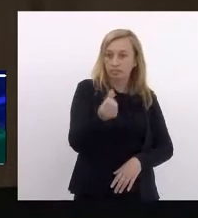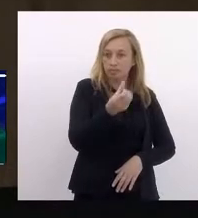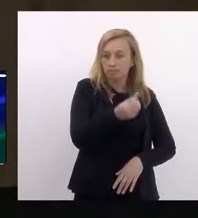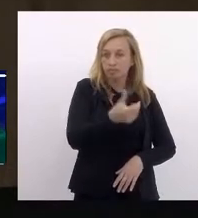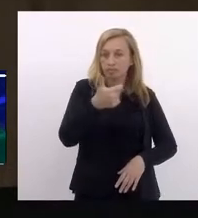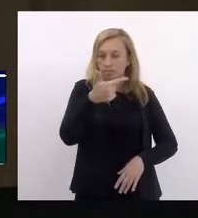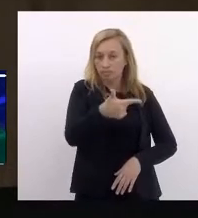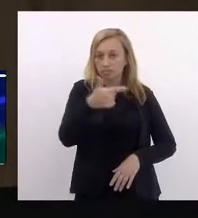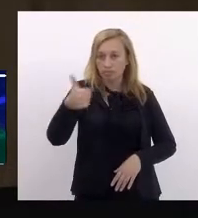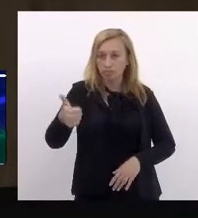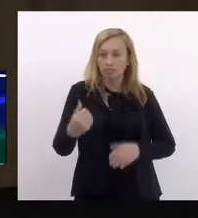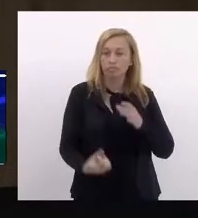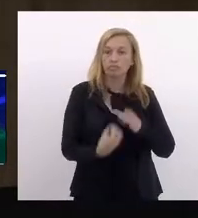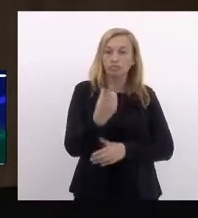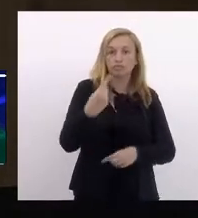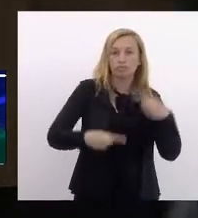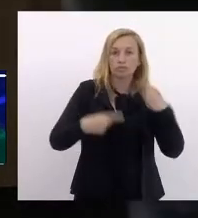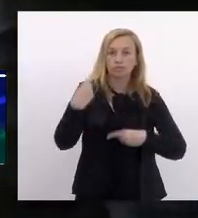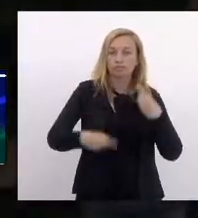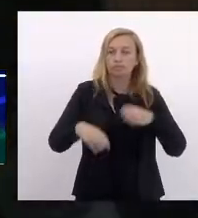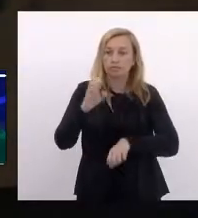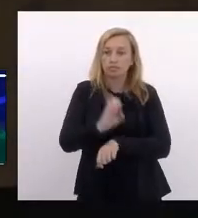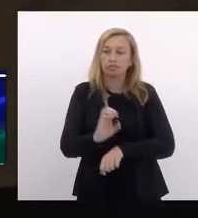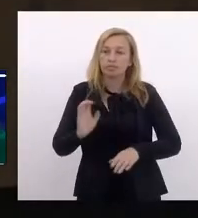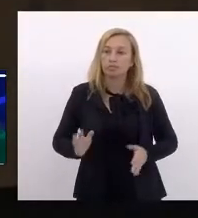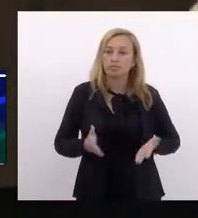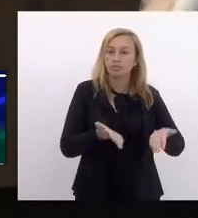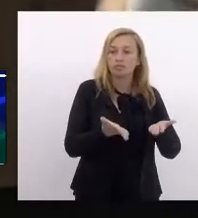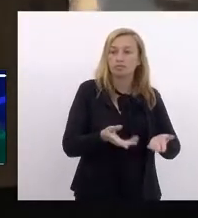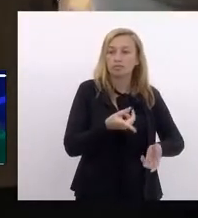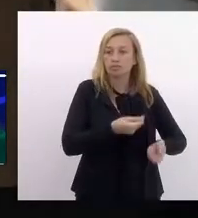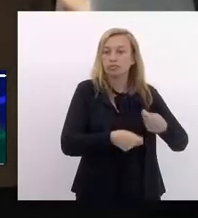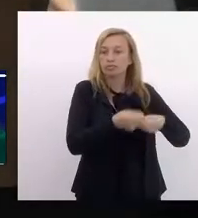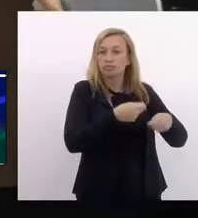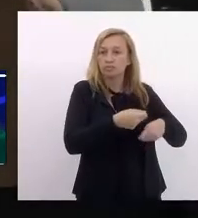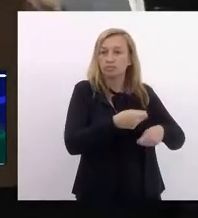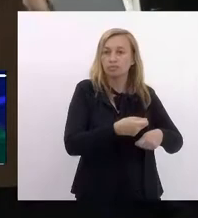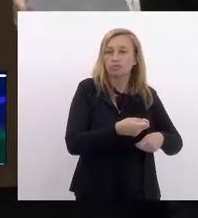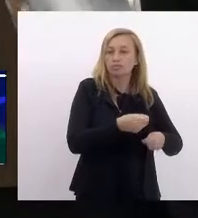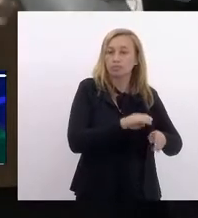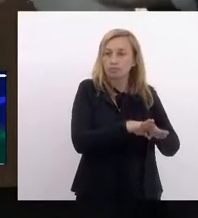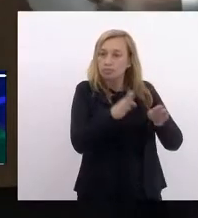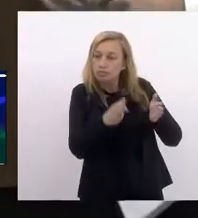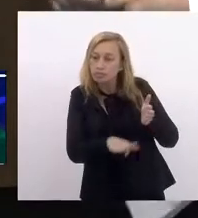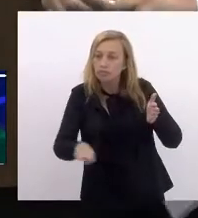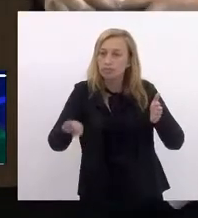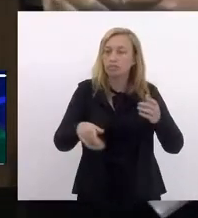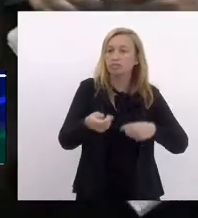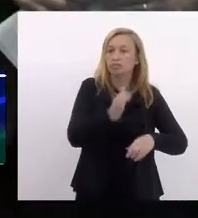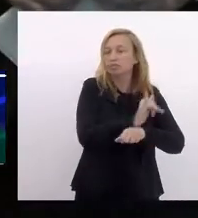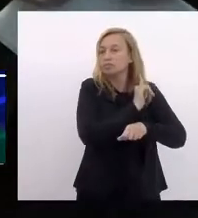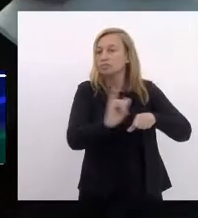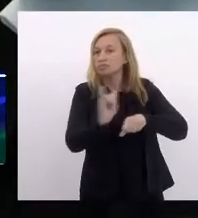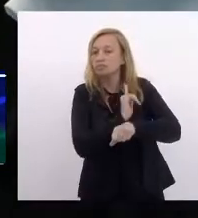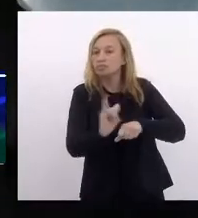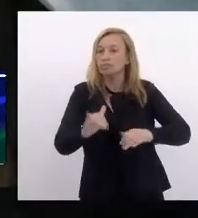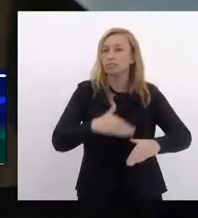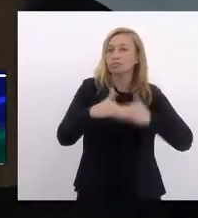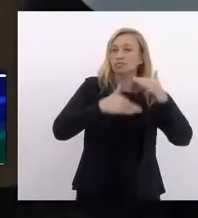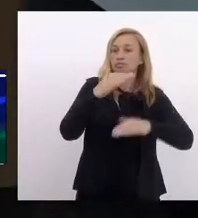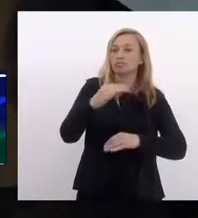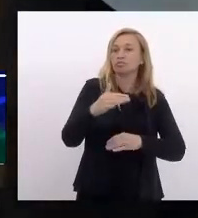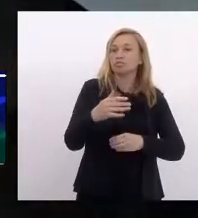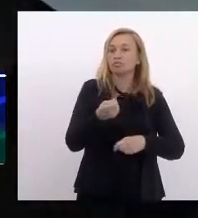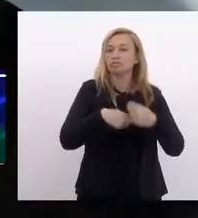9.466/2021, que cria a política estadual de incentivo à economia do mar, como estratégia de desenvolvimento socioeconômico do Estado